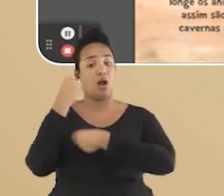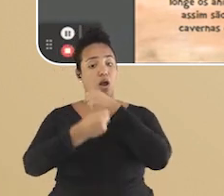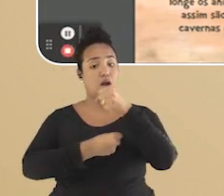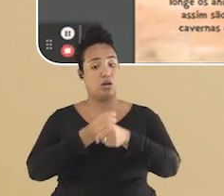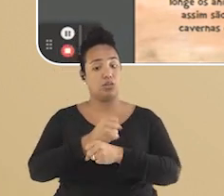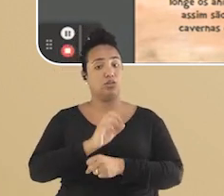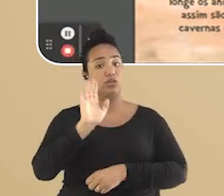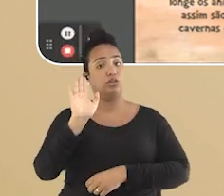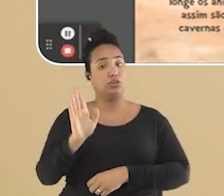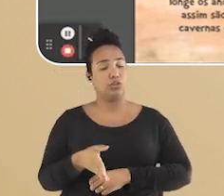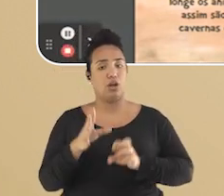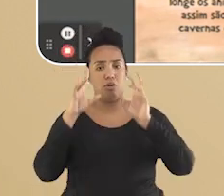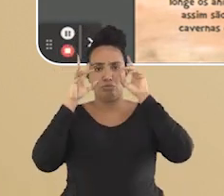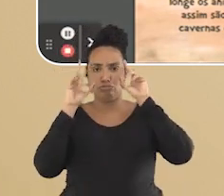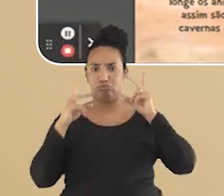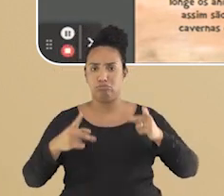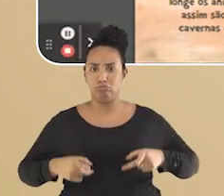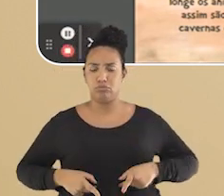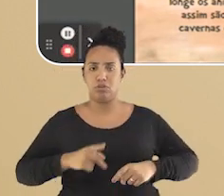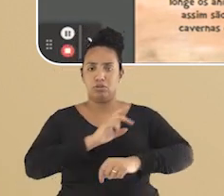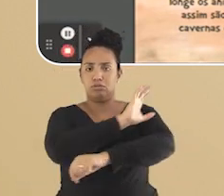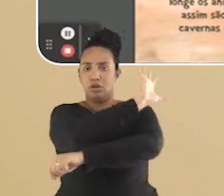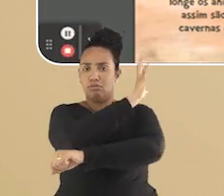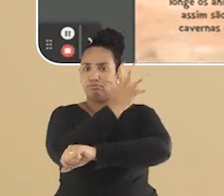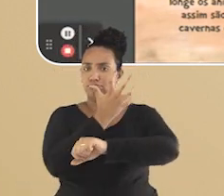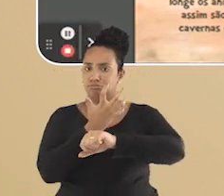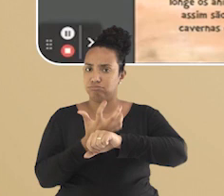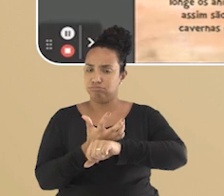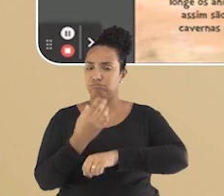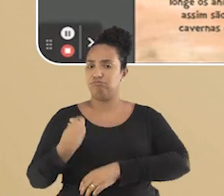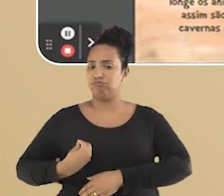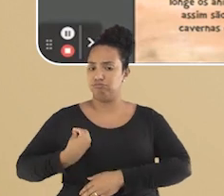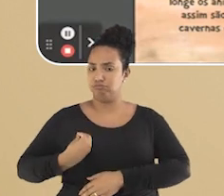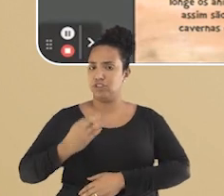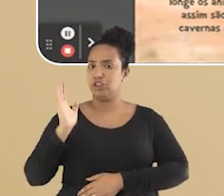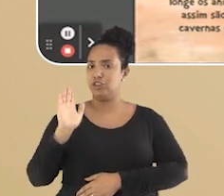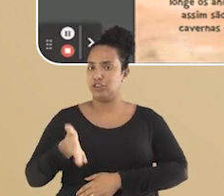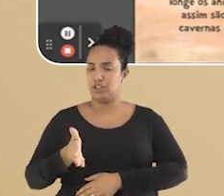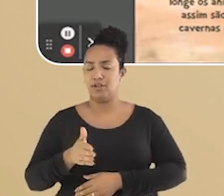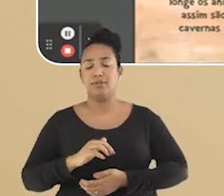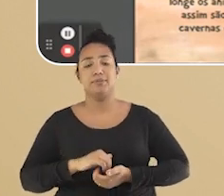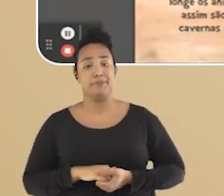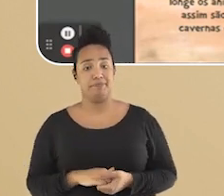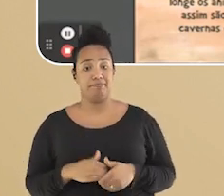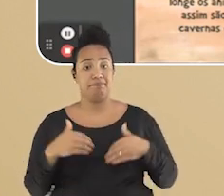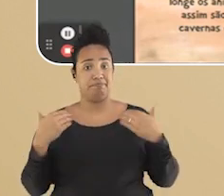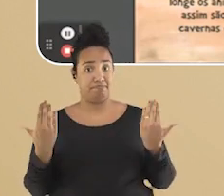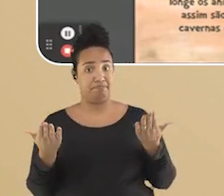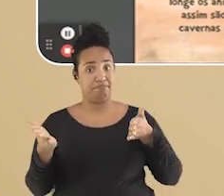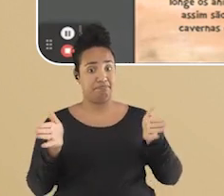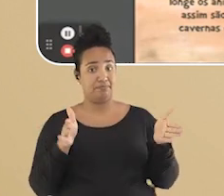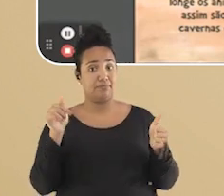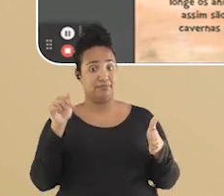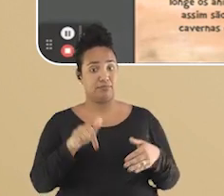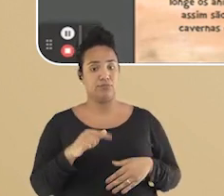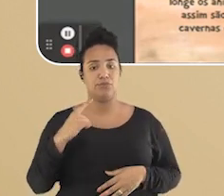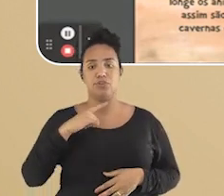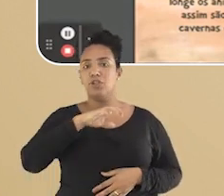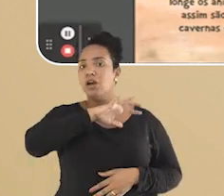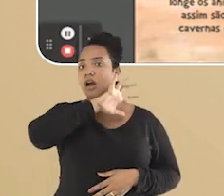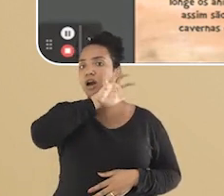humanos chegaram ao Cerrado, vindos de outros lugares da Terra. Nessa época aqui, moravam